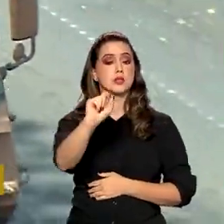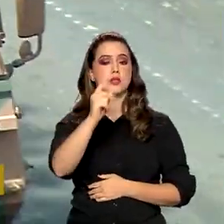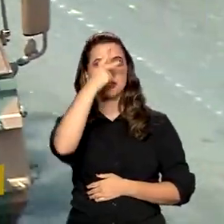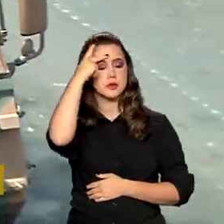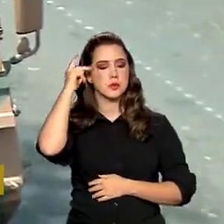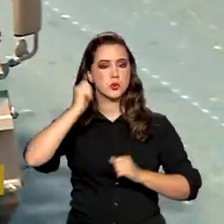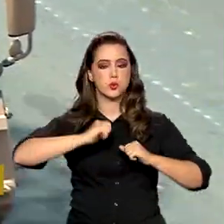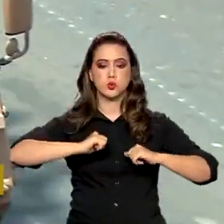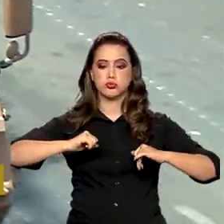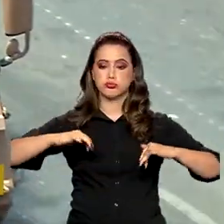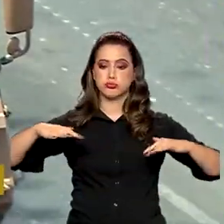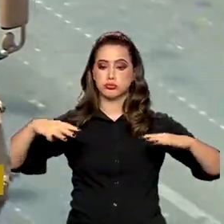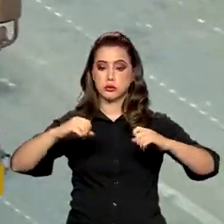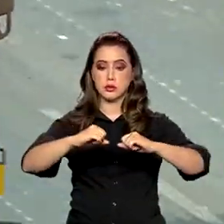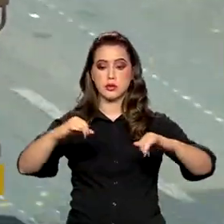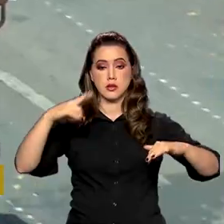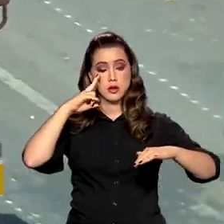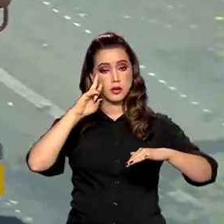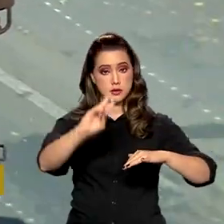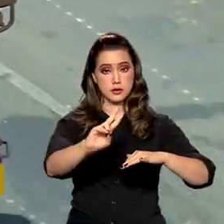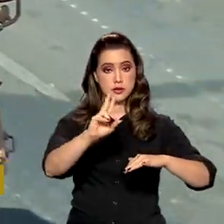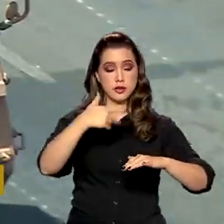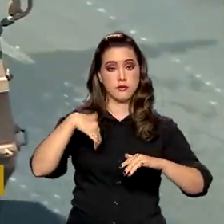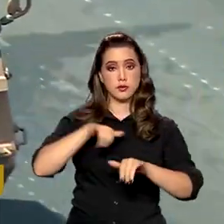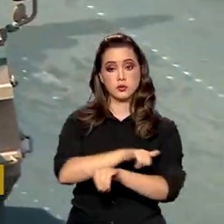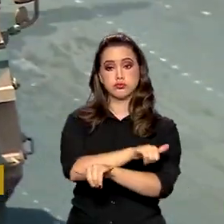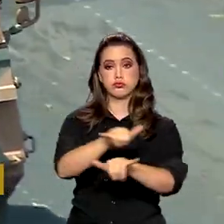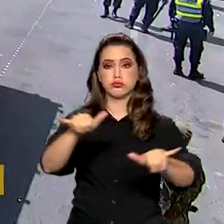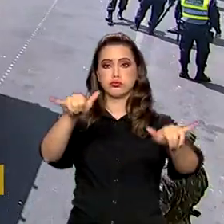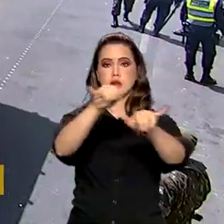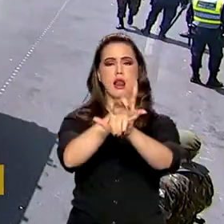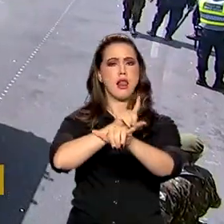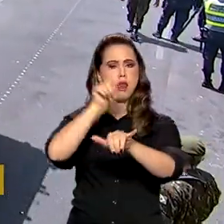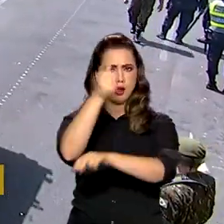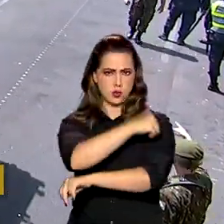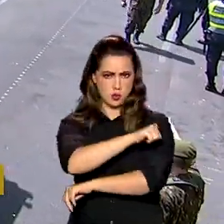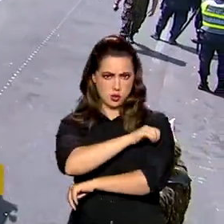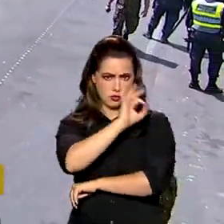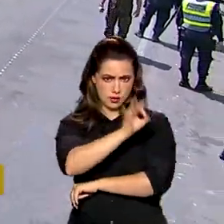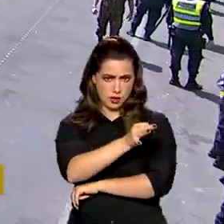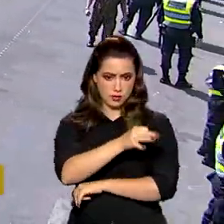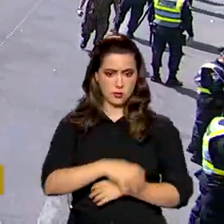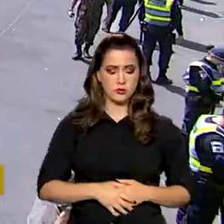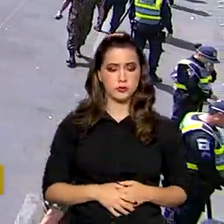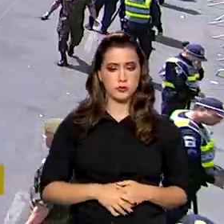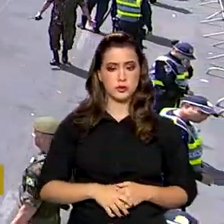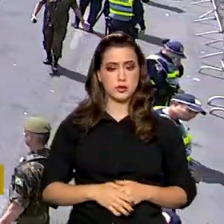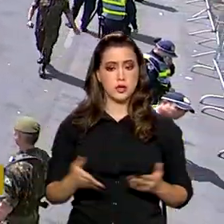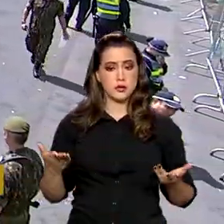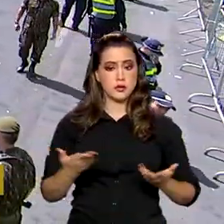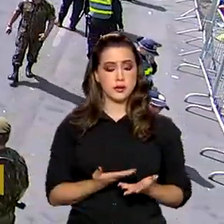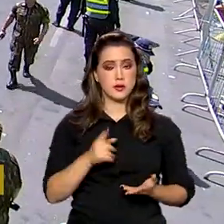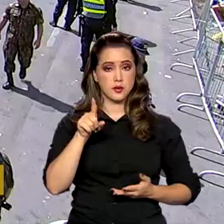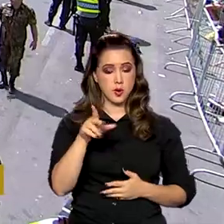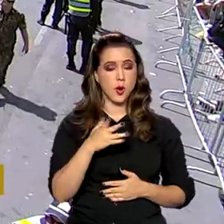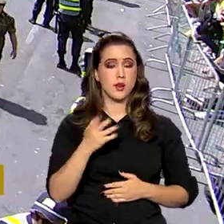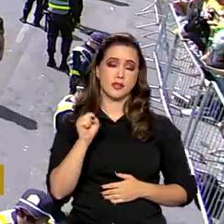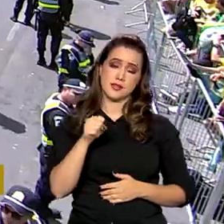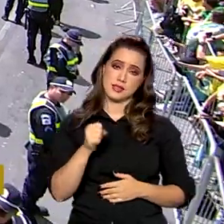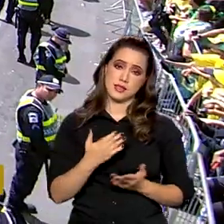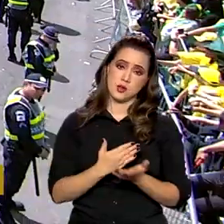público que vai acompanhar as acrobacias da esquadrilha vai ser lá no Rio, né, Major? Exatamente. A partir de agora, a